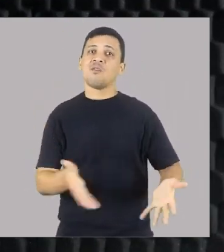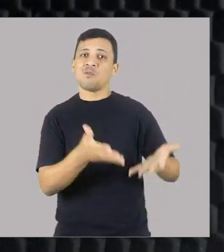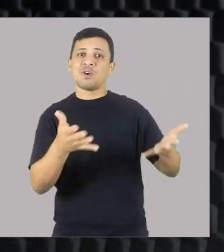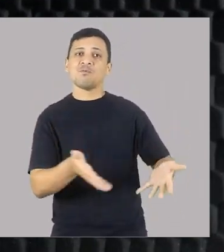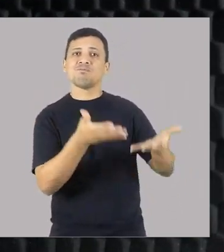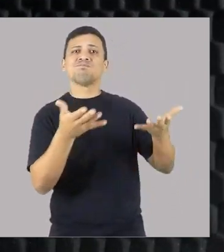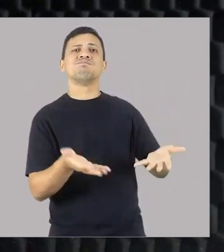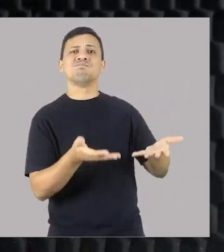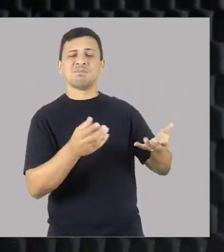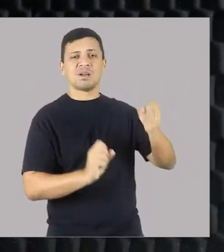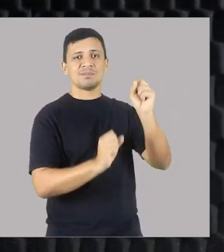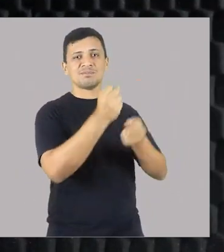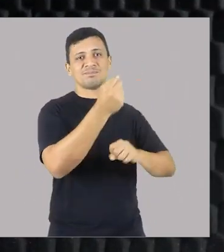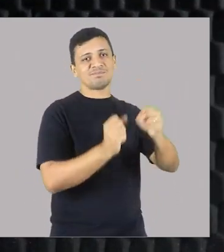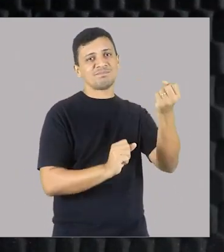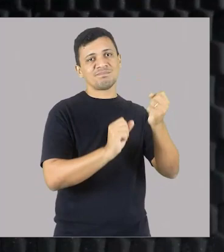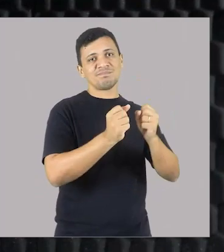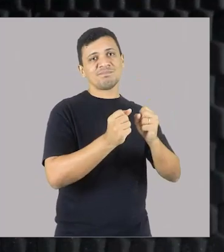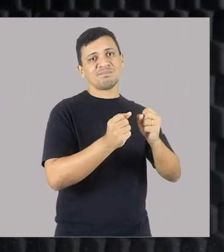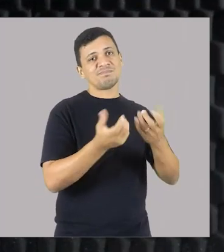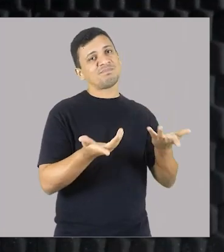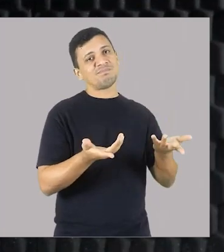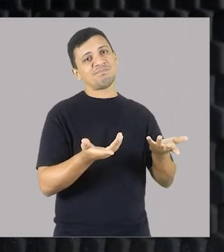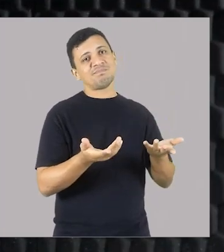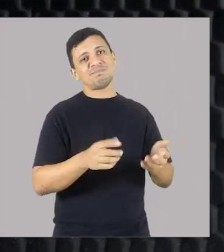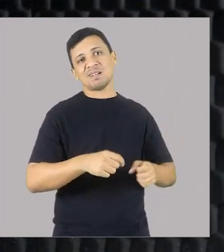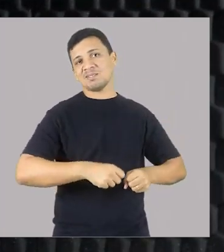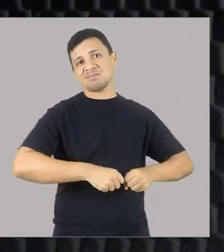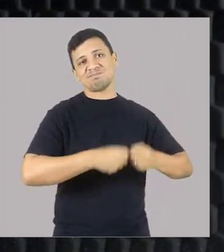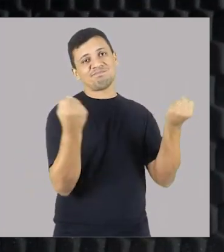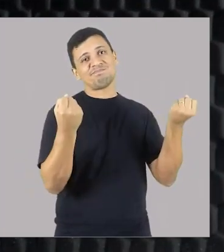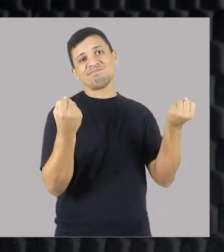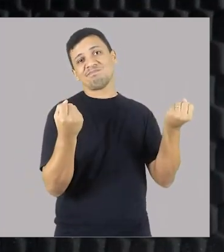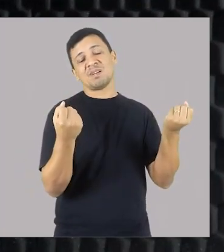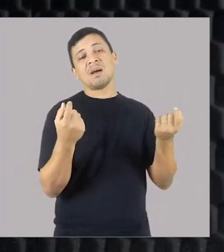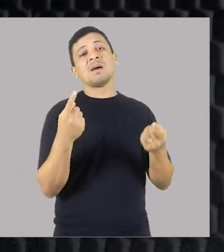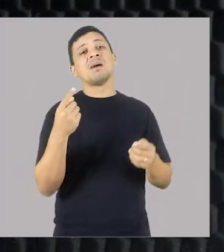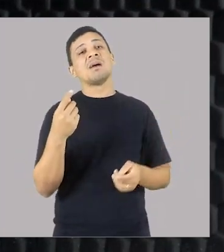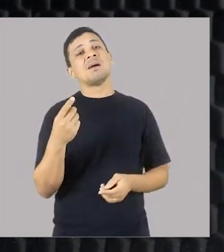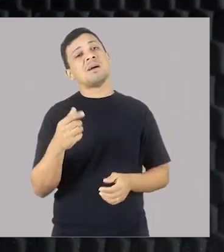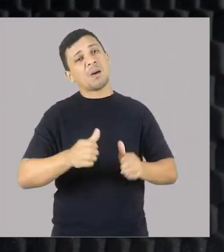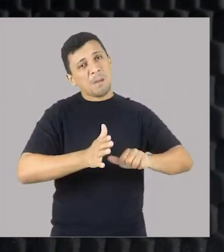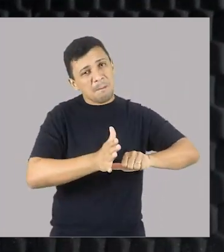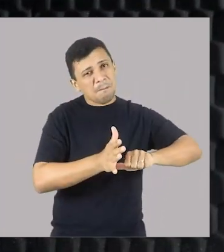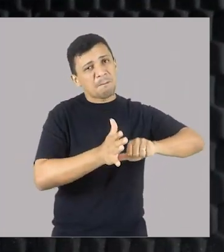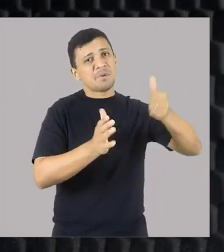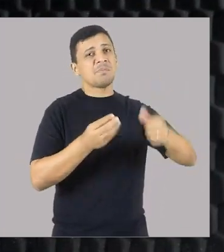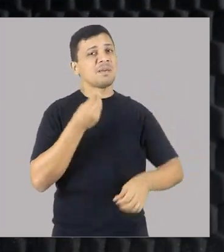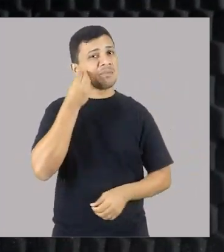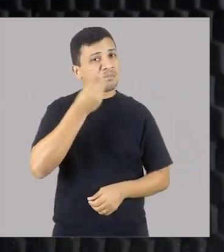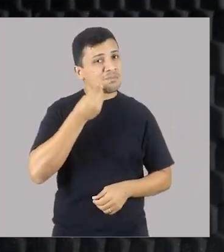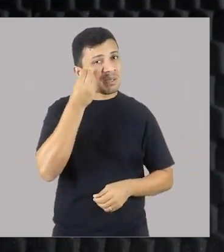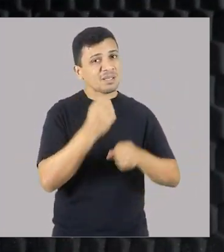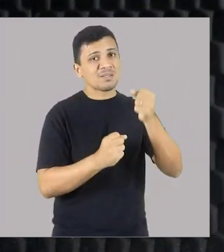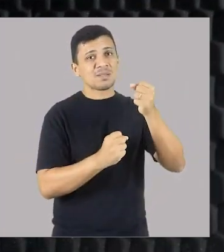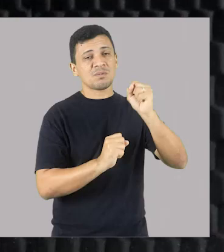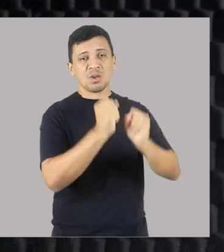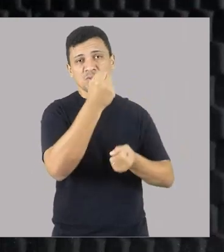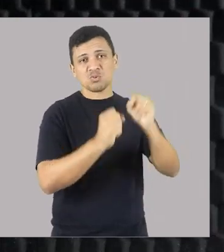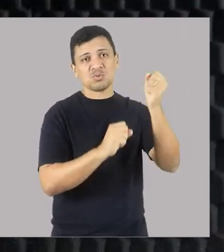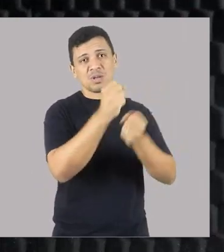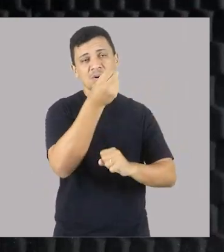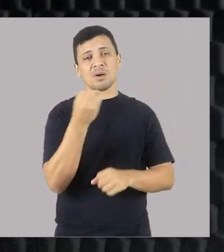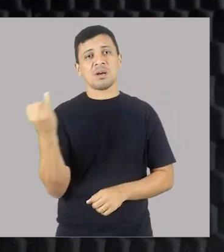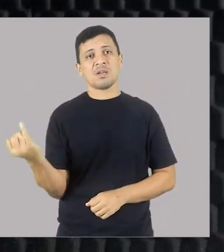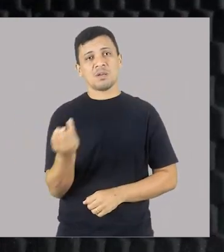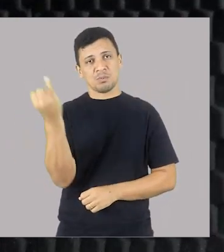Mauá, que acabou não dando certo, mas que foi uma experiência industrial importante para o próprio